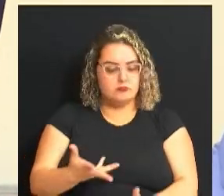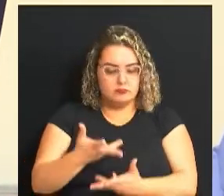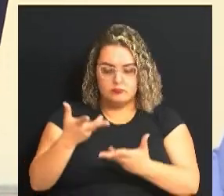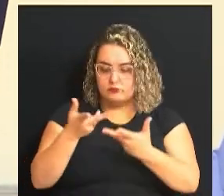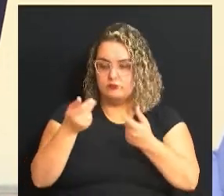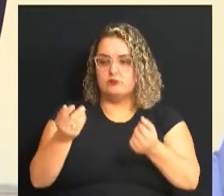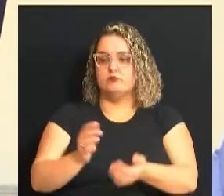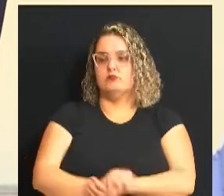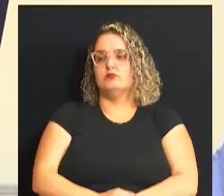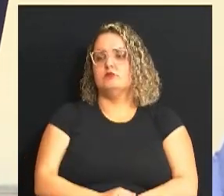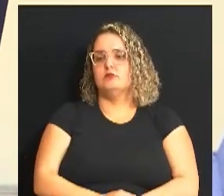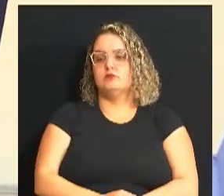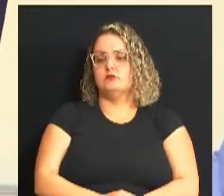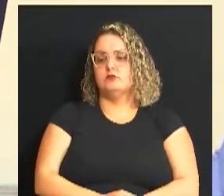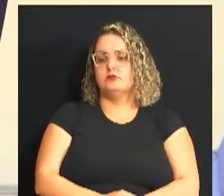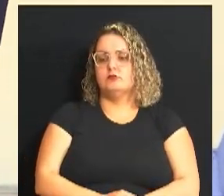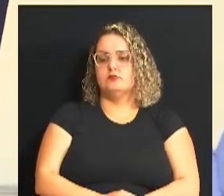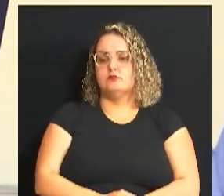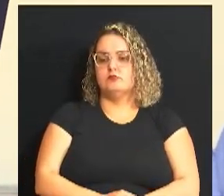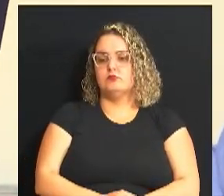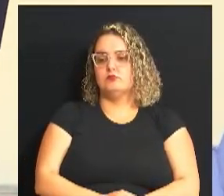tá? Isso